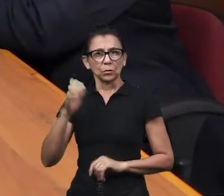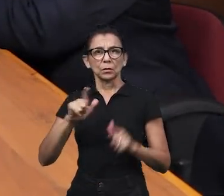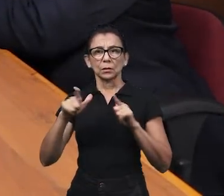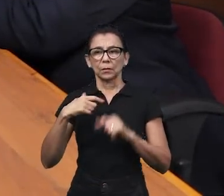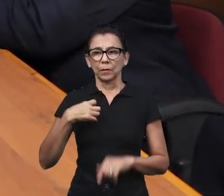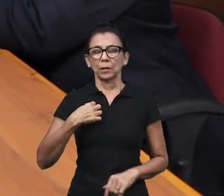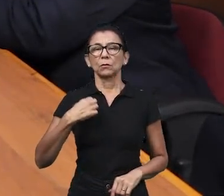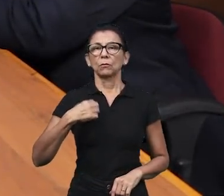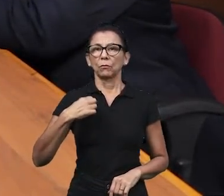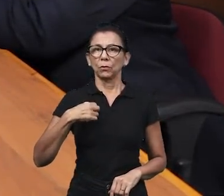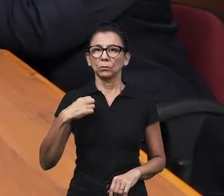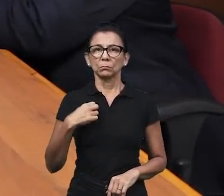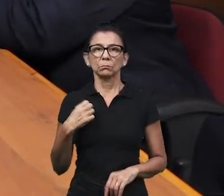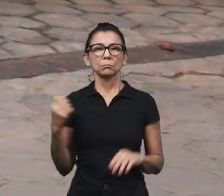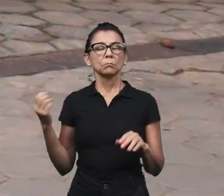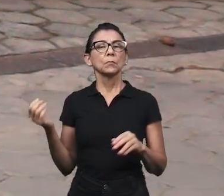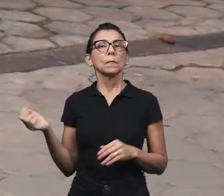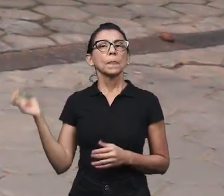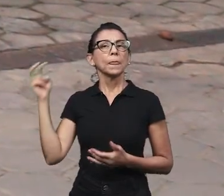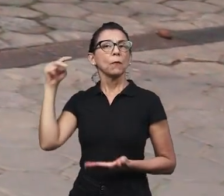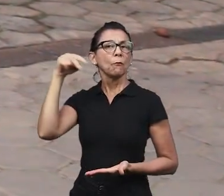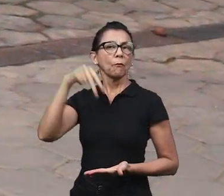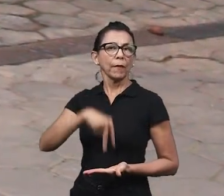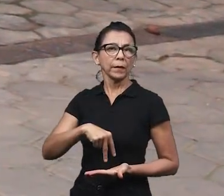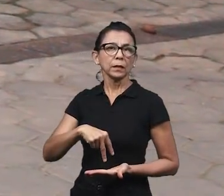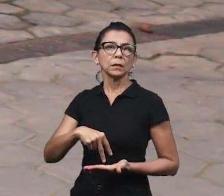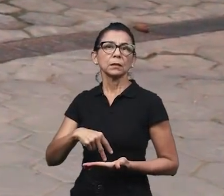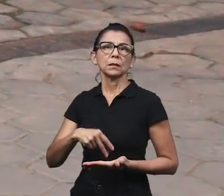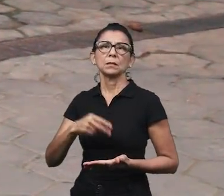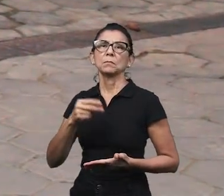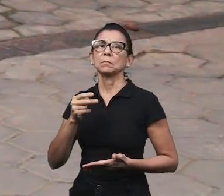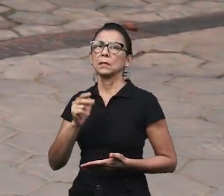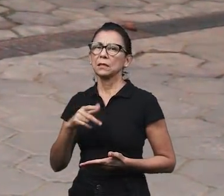ocupação, mas estão aqui servindo ao Senhor com